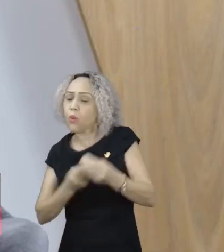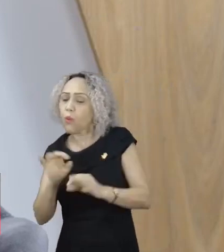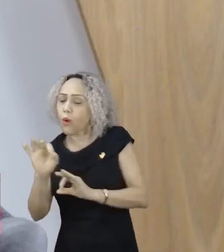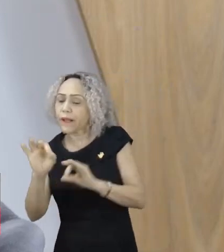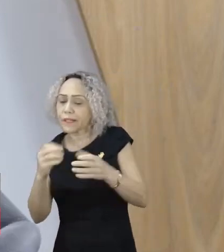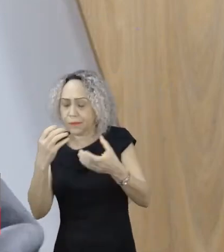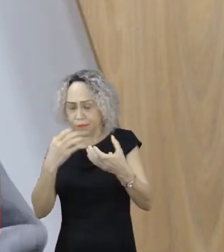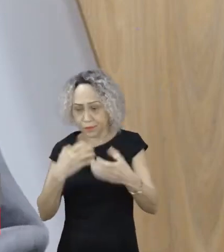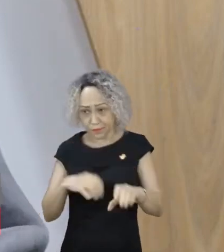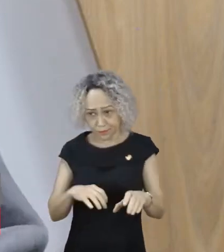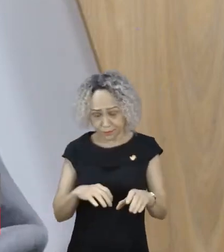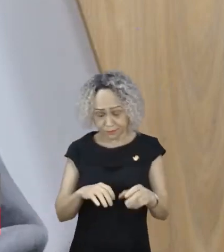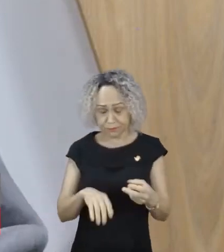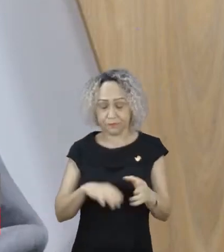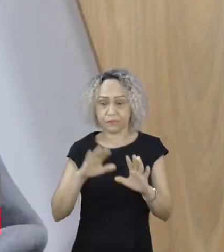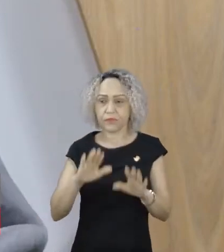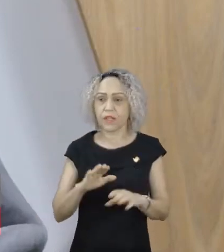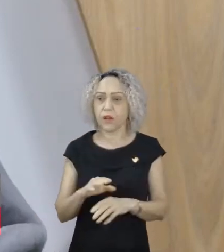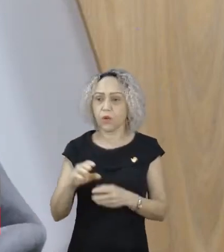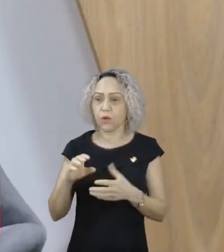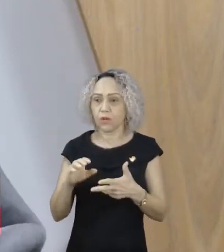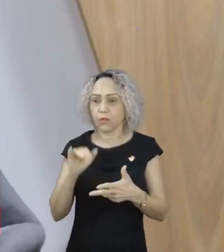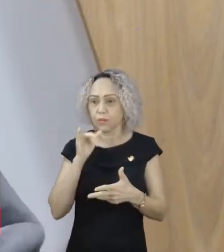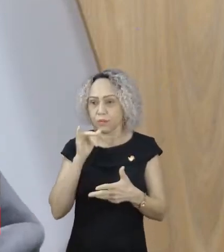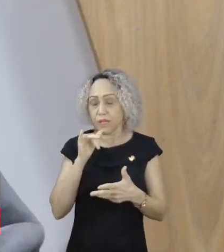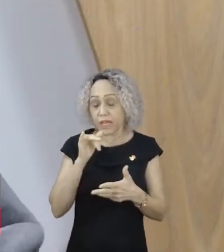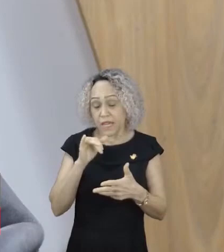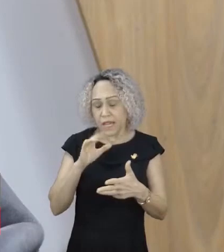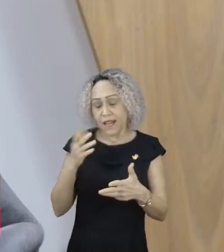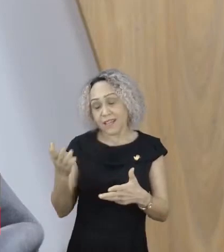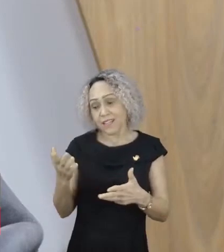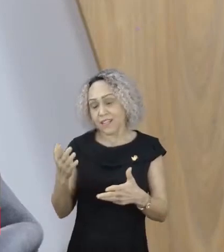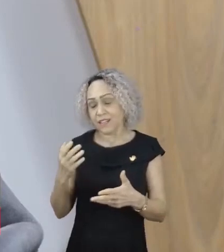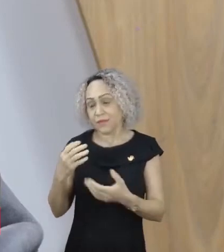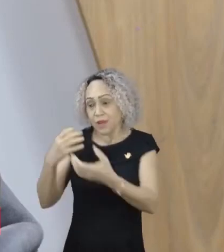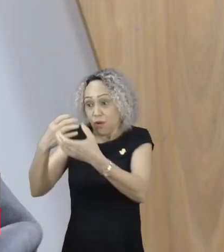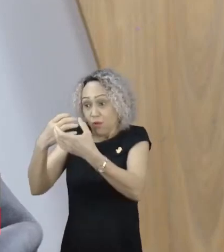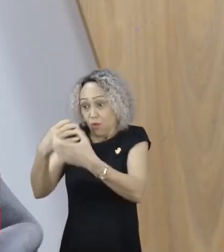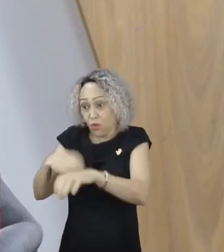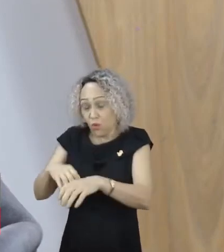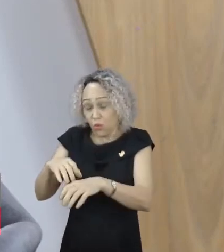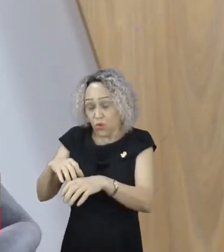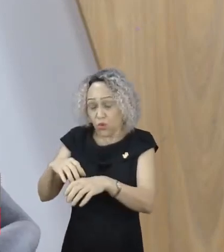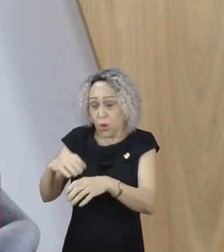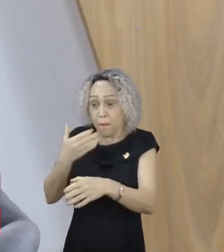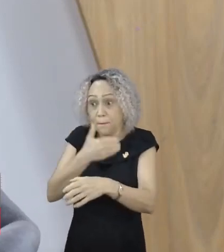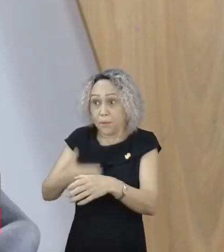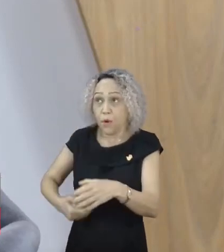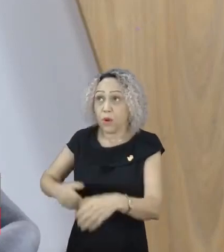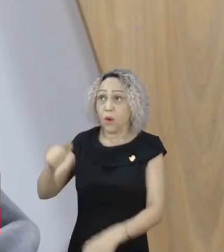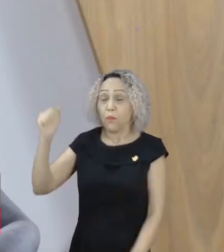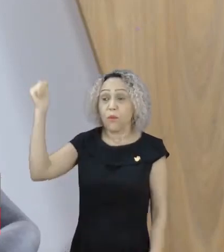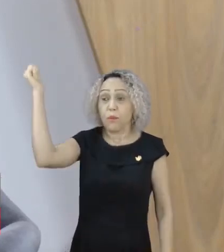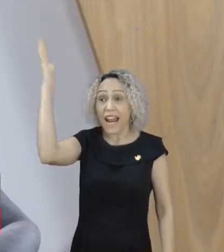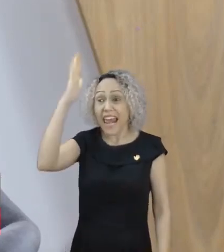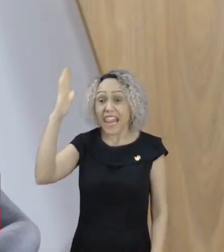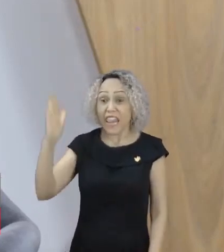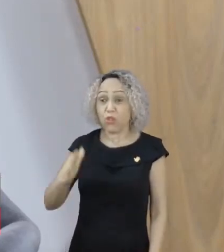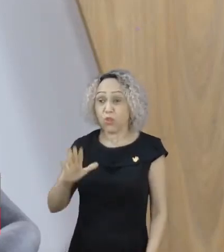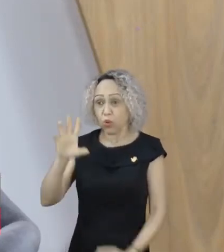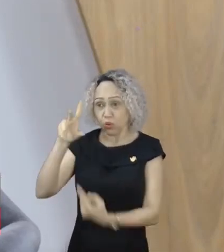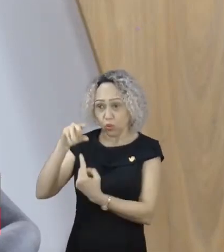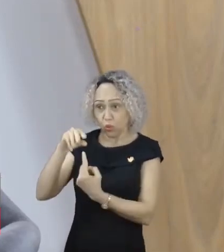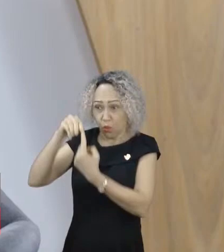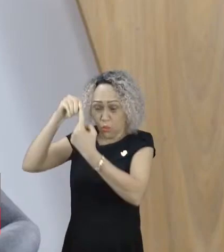mais cidades do que vai ser o concurso, porque está muito associado também às escolas, etc. Mas, no nosso caso, a gente sentou com o